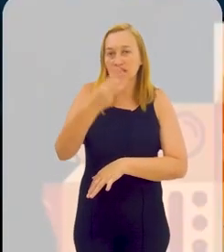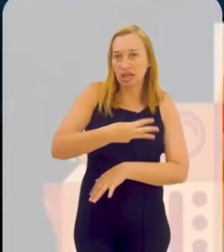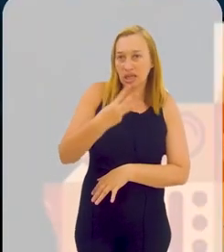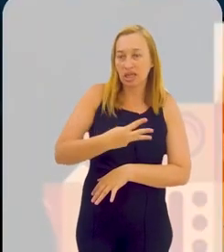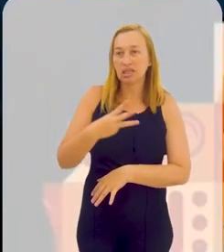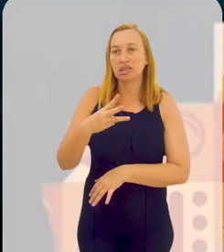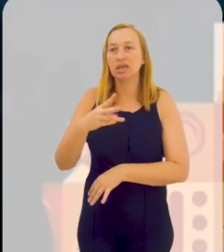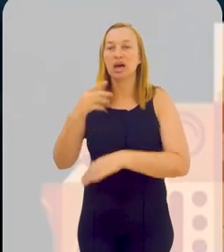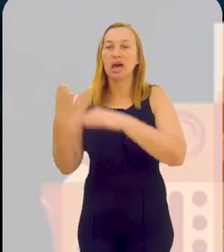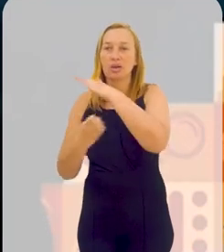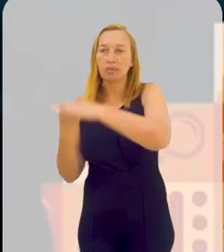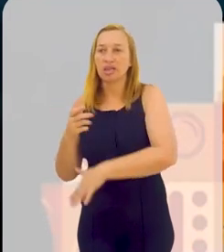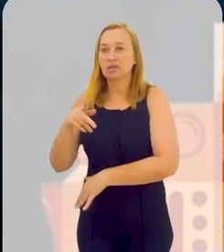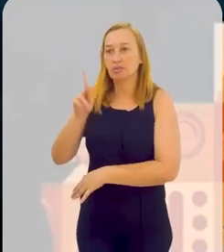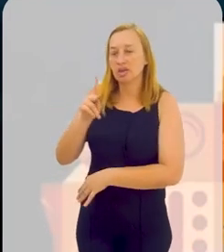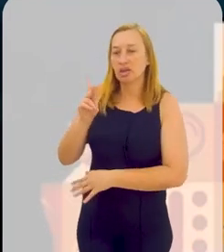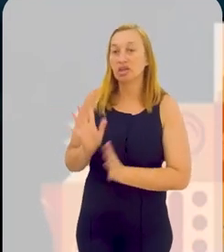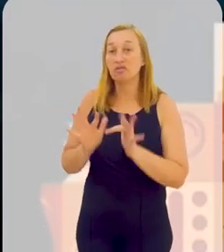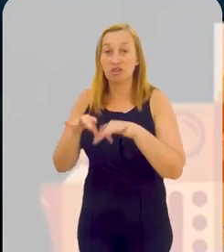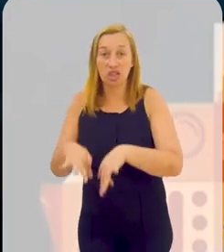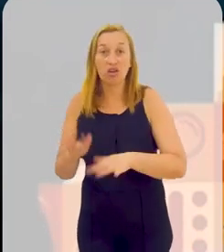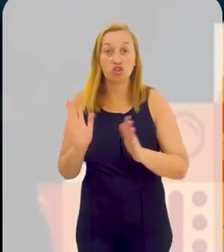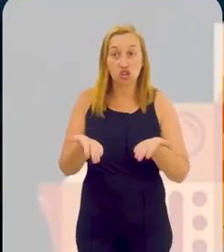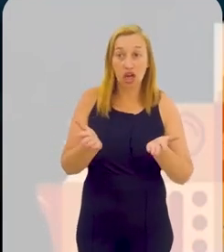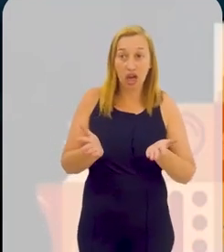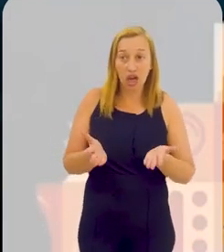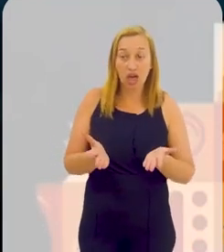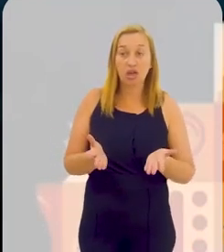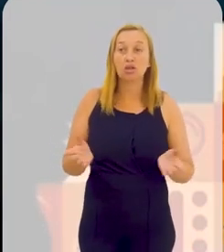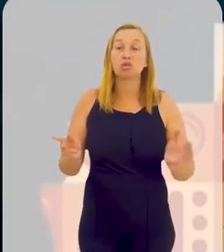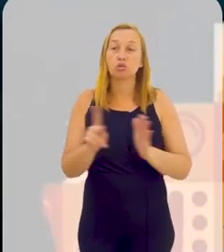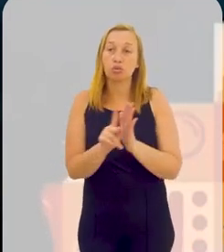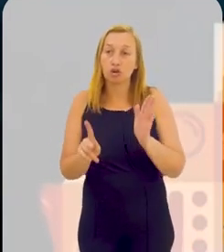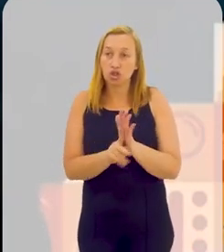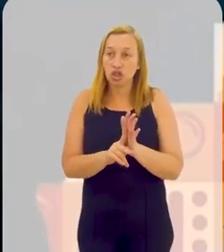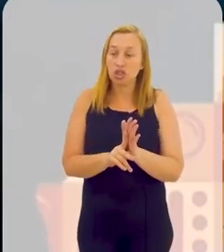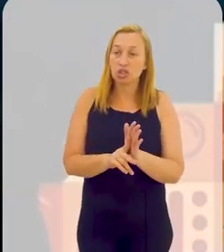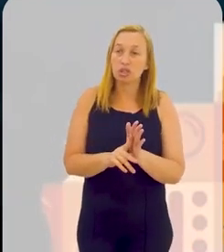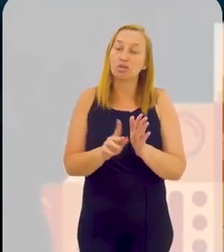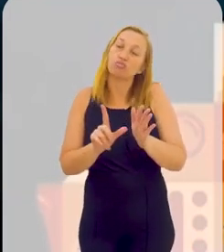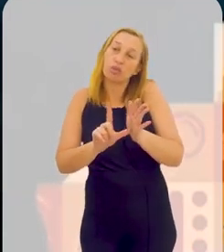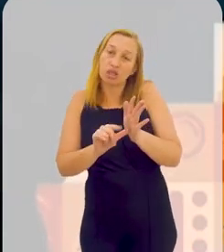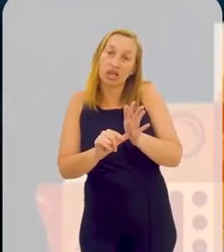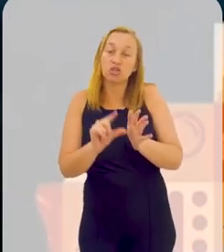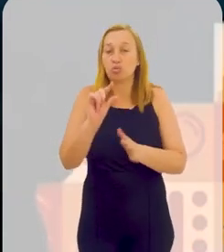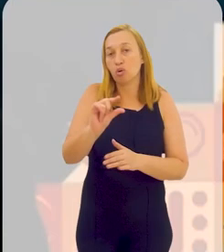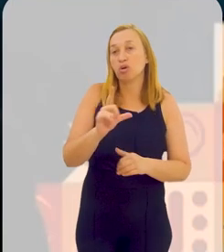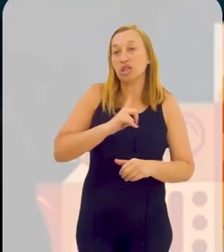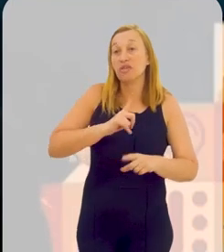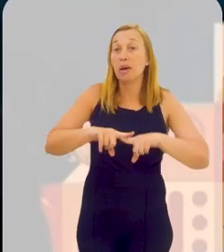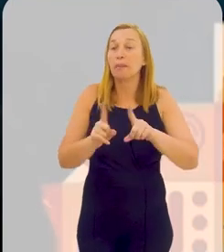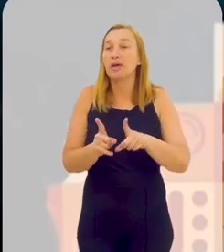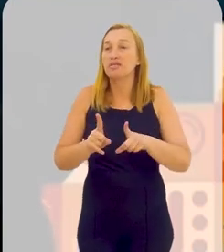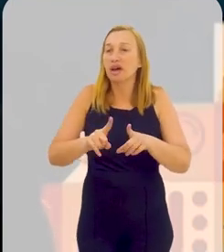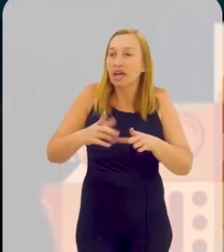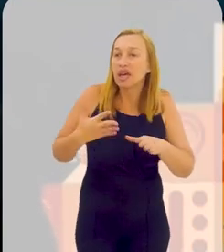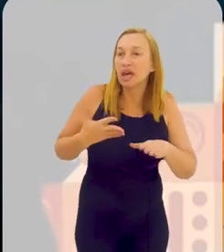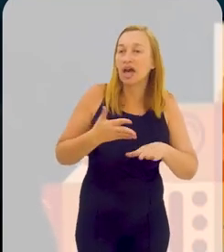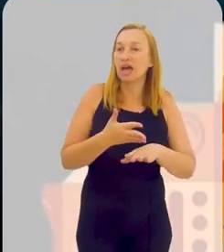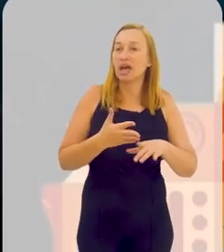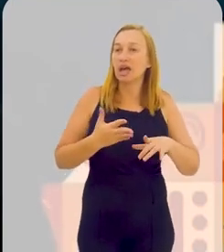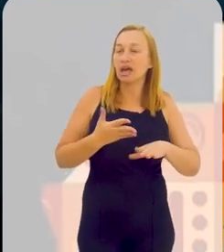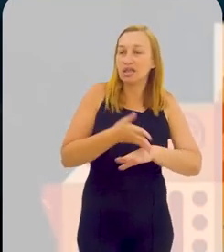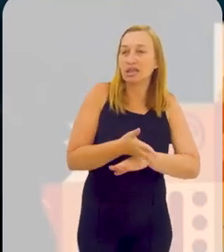Rota 3, né? A Petrobras está na fase final já de consolidação desse projeto, sofreu alguns atrasos, mas ele vai